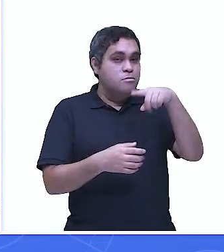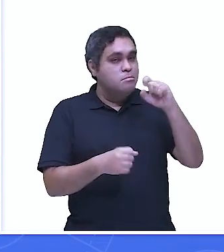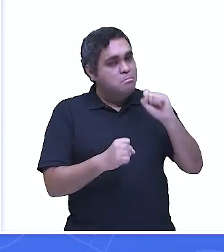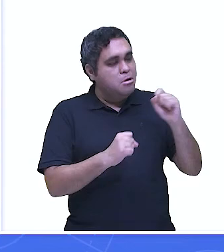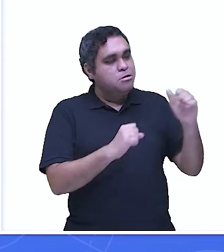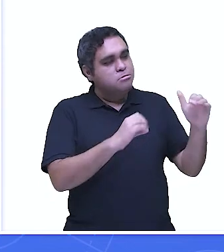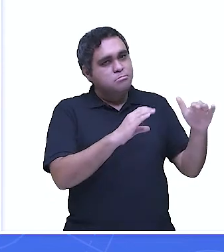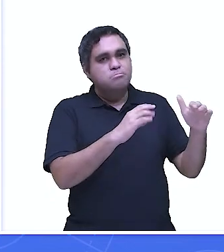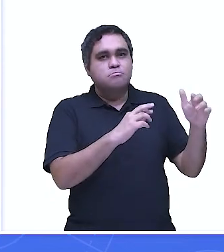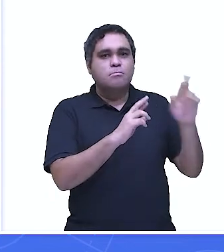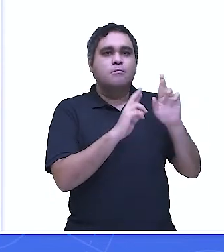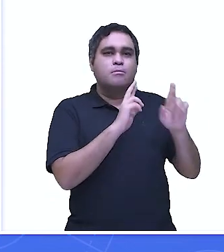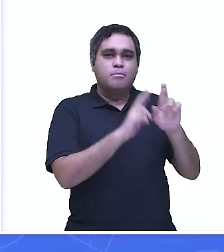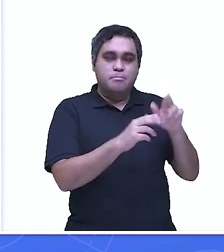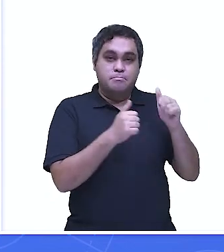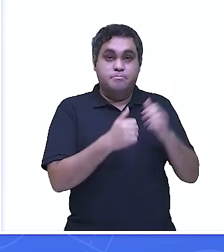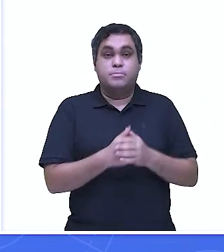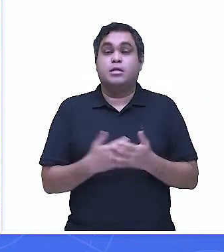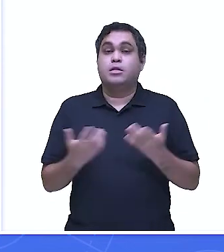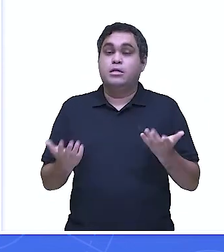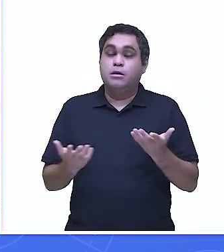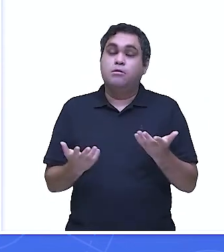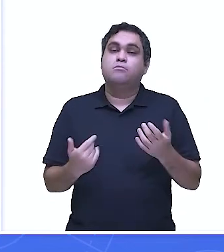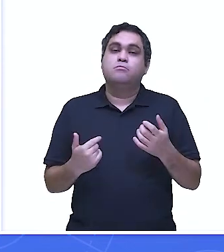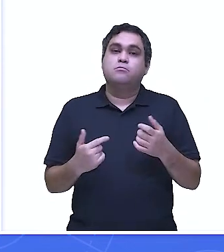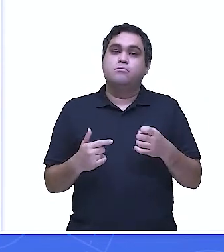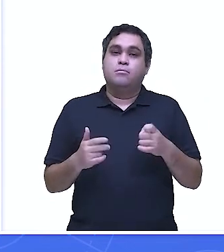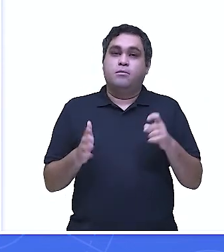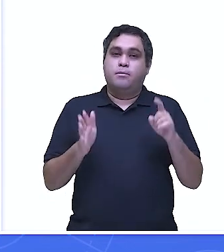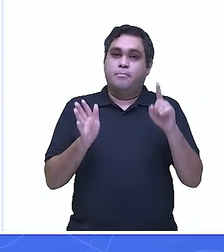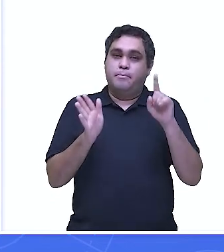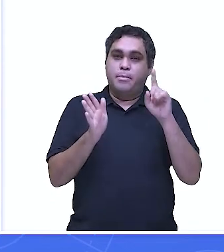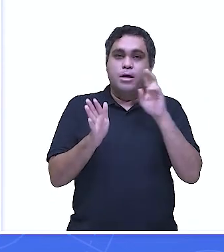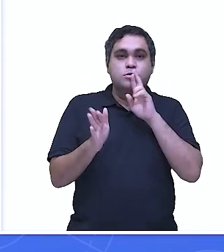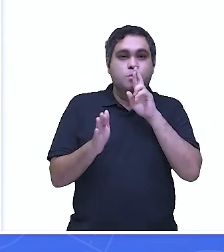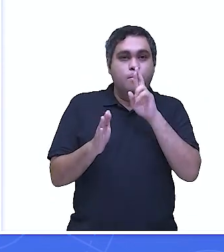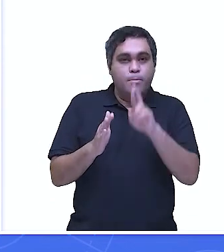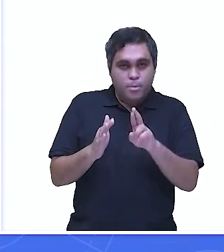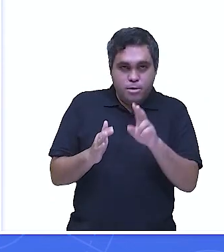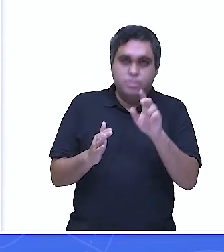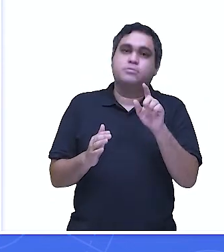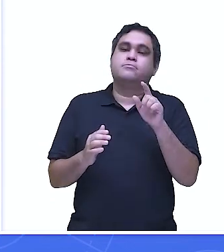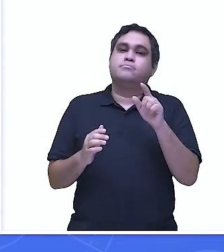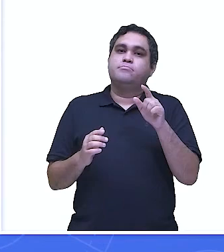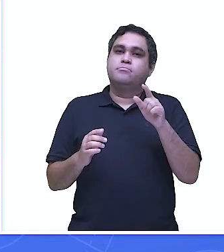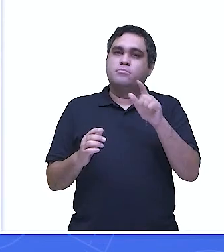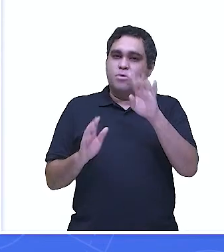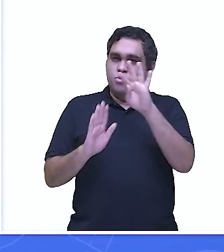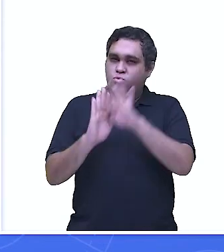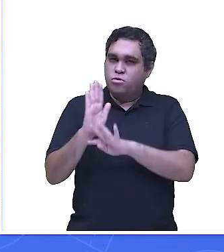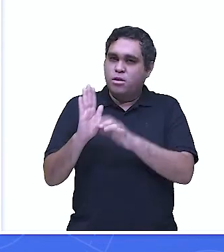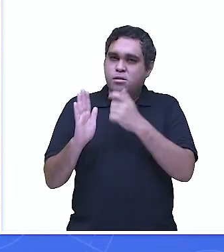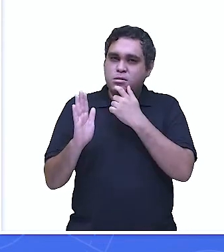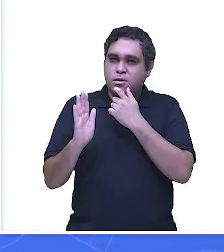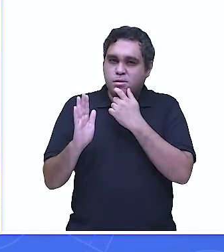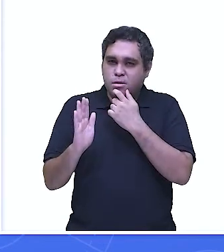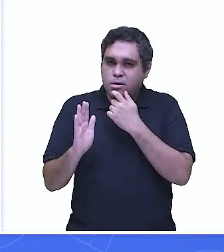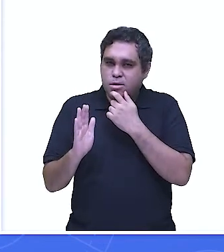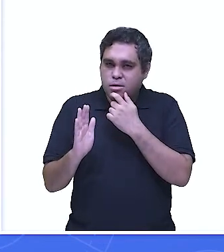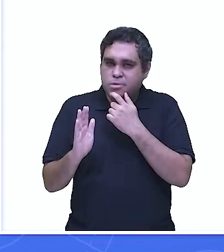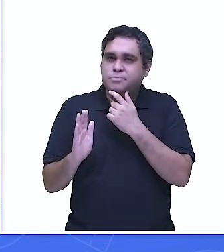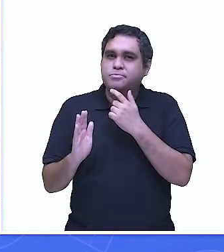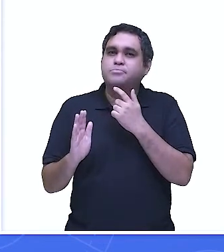Então, pessoal, a questão da leitura em textos em língua inglesa é